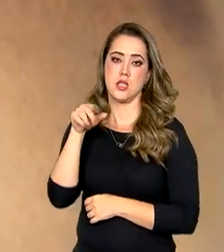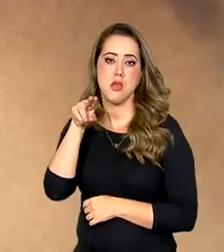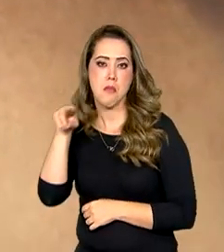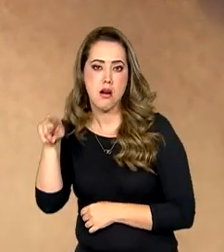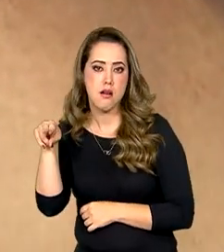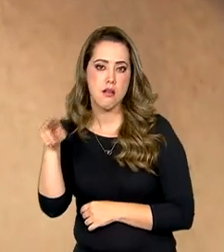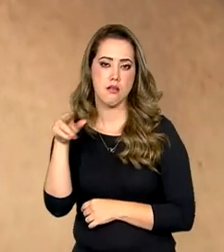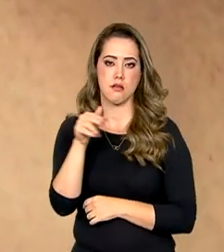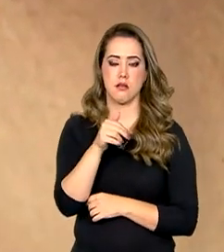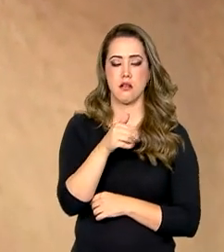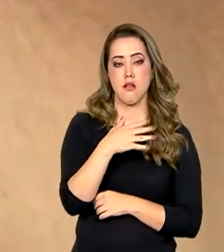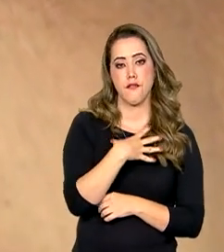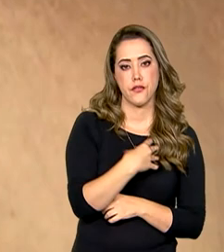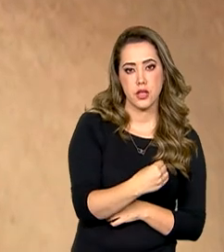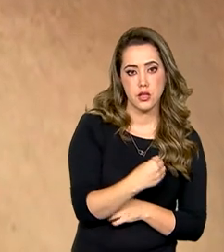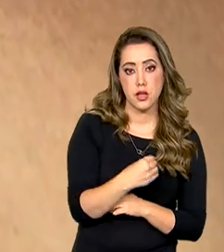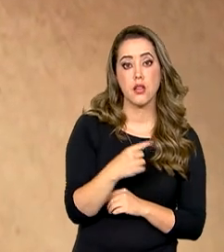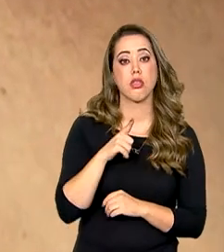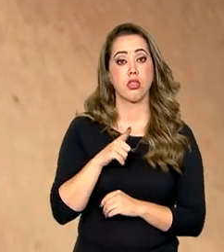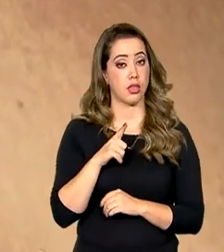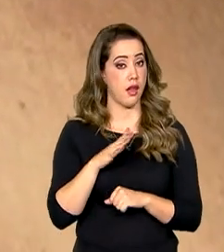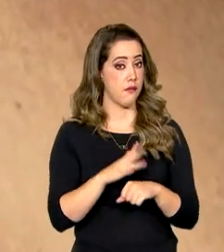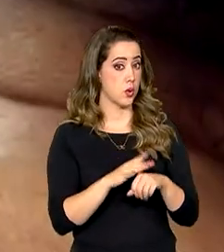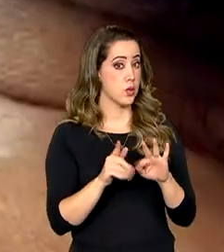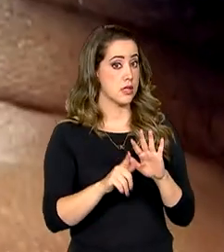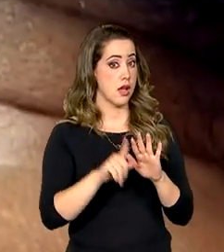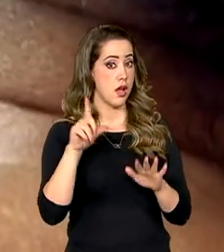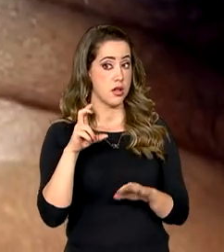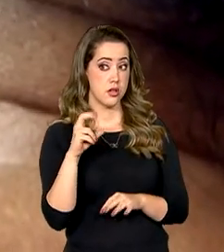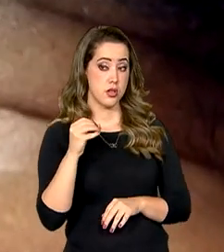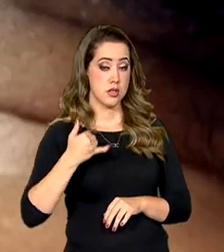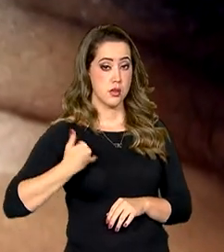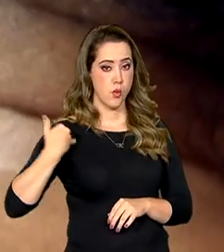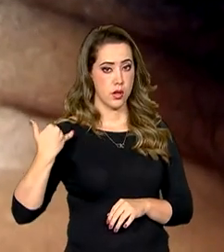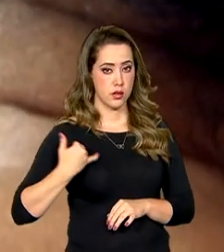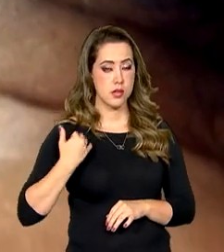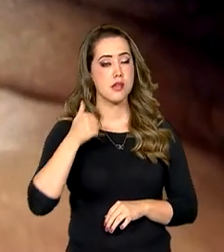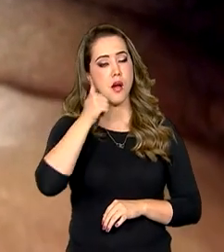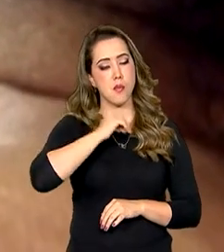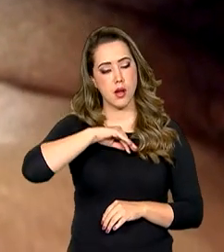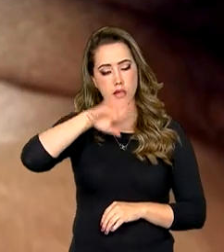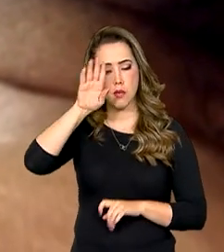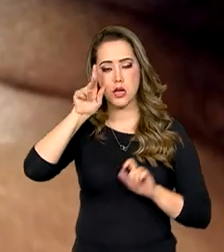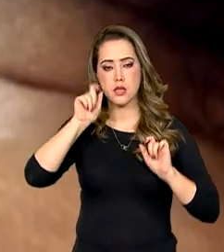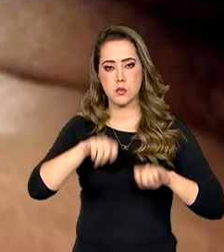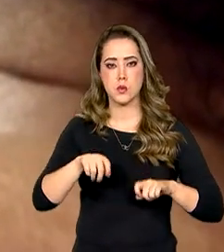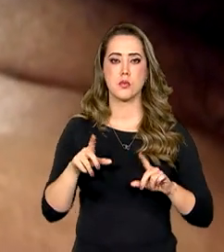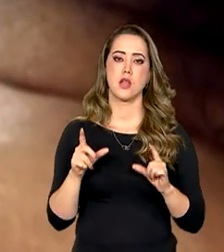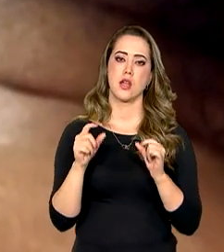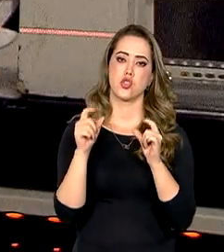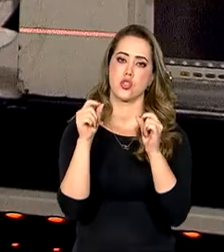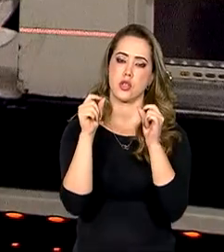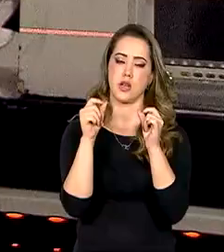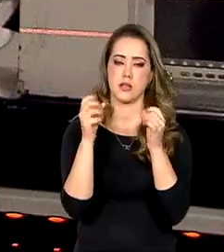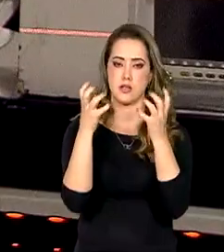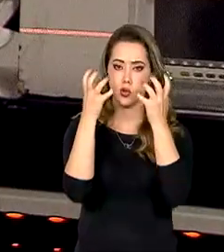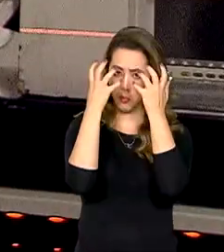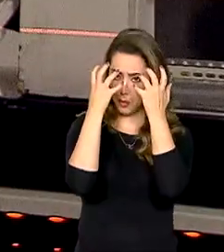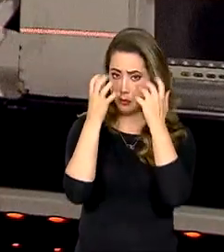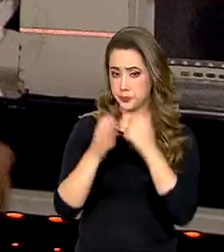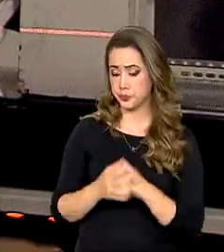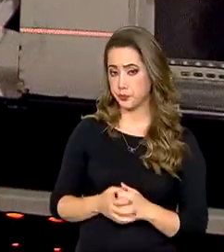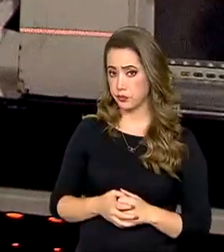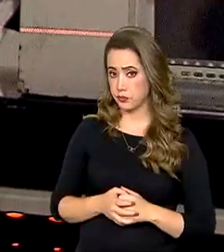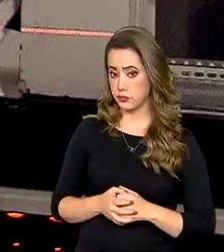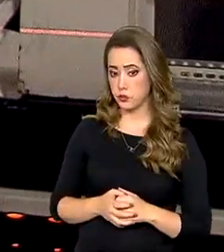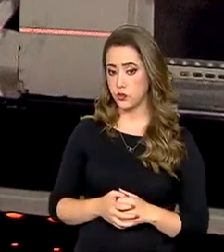essa doença antes dos 50 anos de idade, a mulher tem mais chances de ter um câncer de mama. O exame